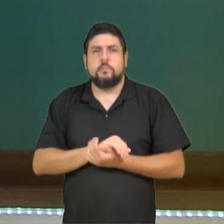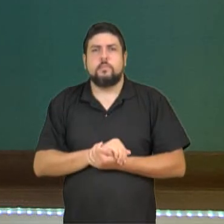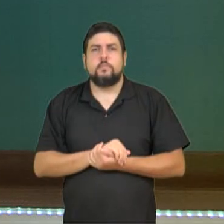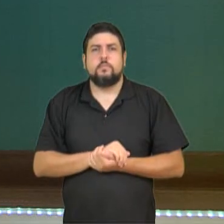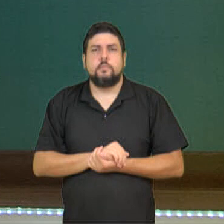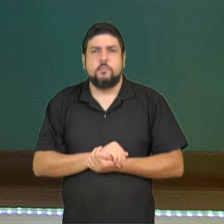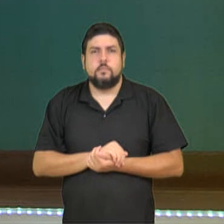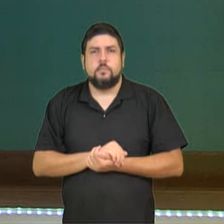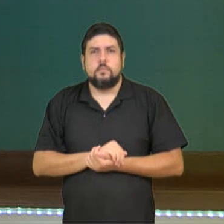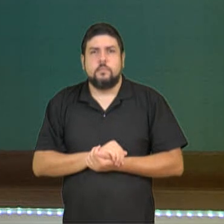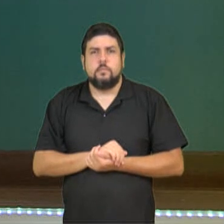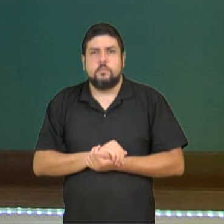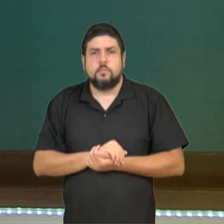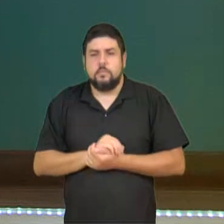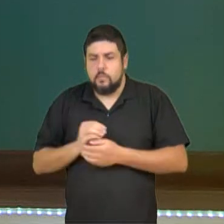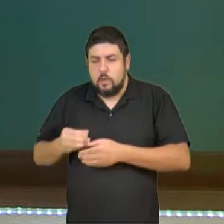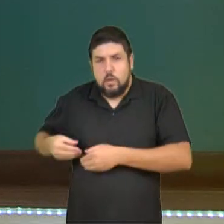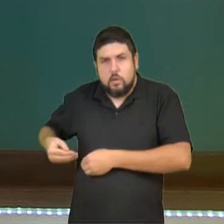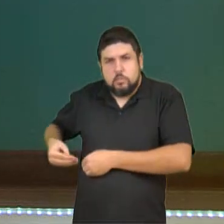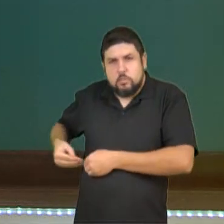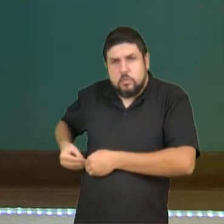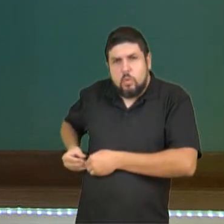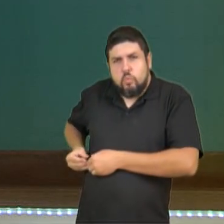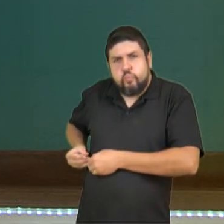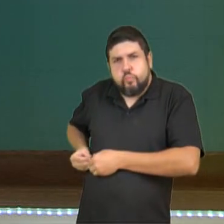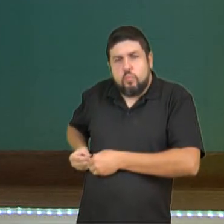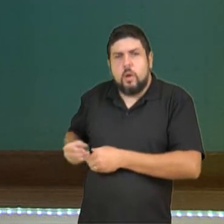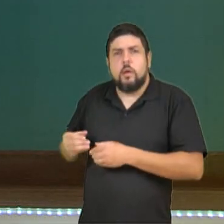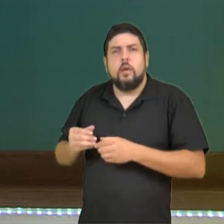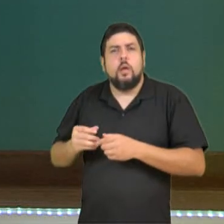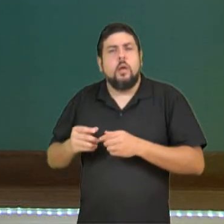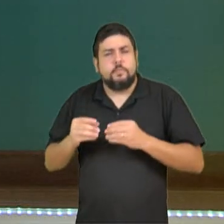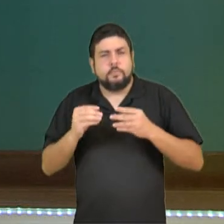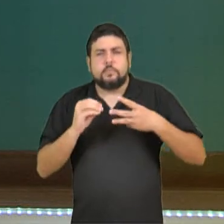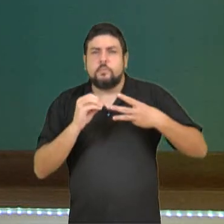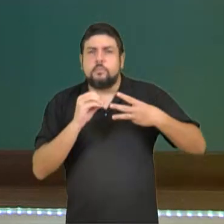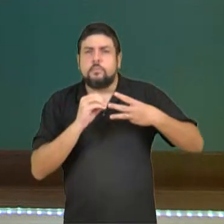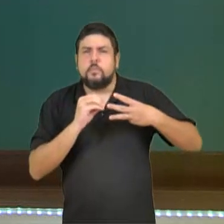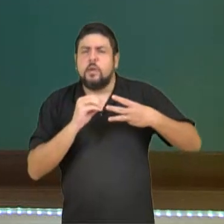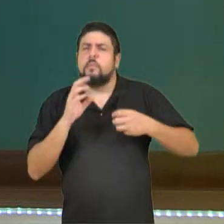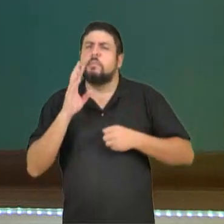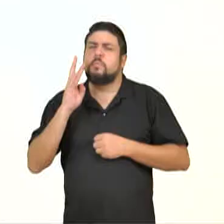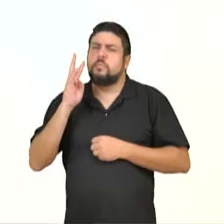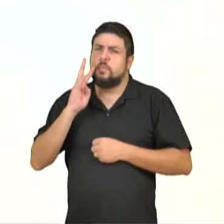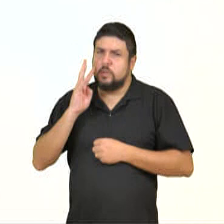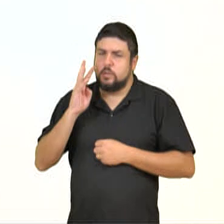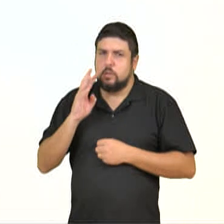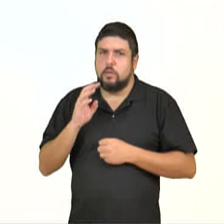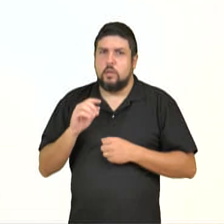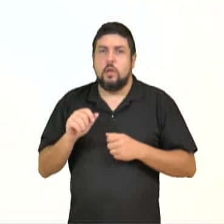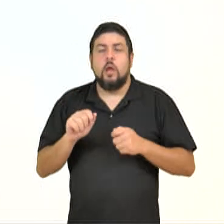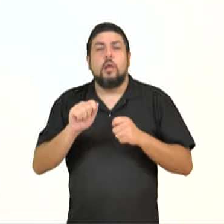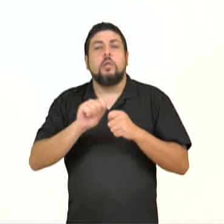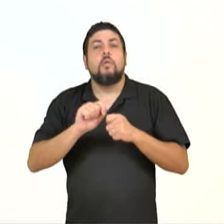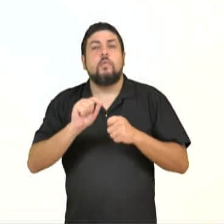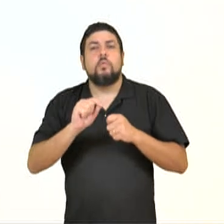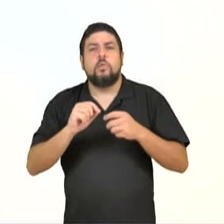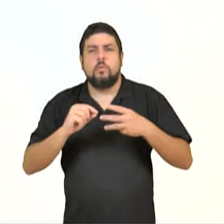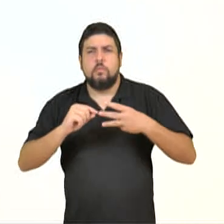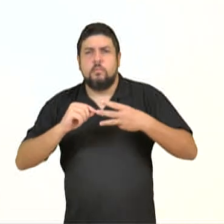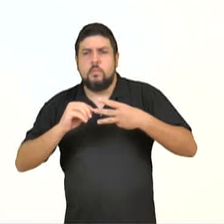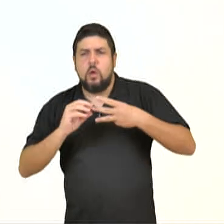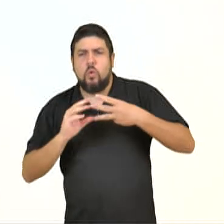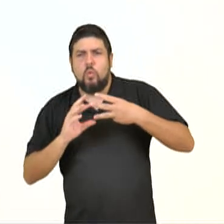As células do baço fazem um trabalho bem legal quando elas fazem essa filtração da linfa. Elas